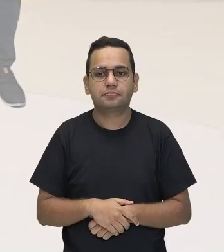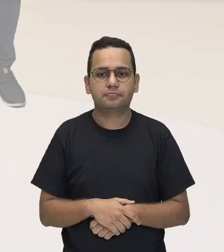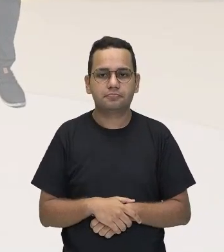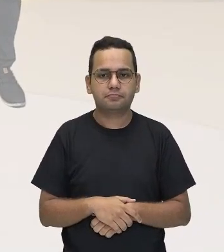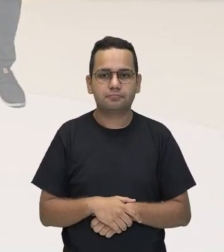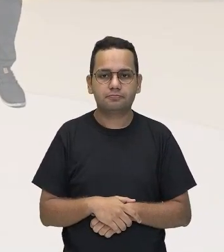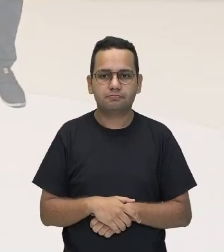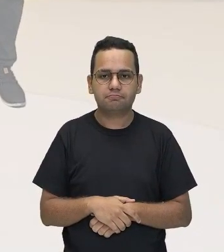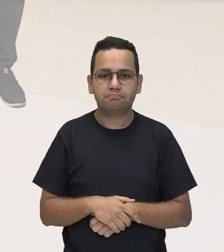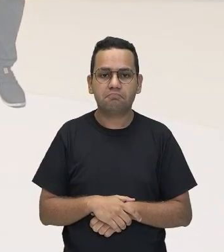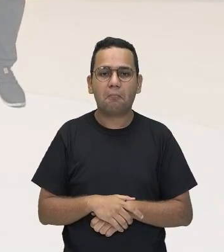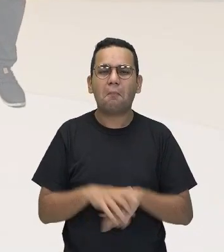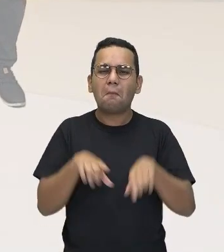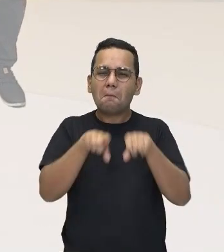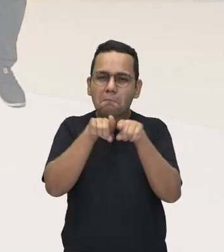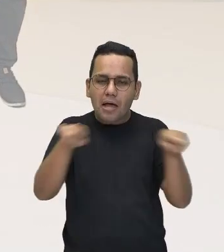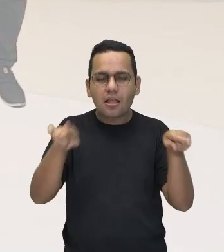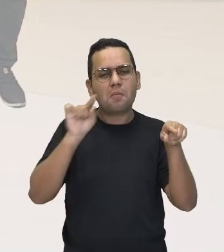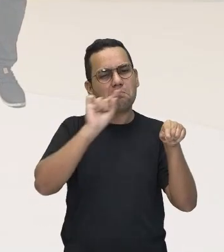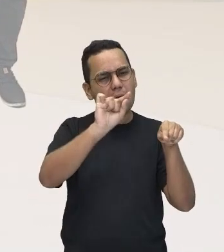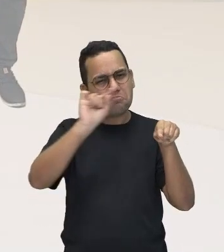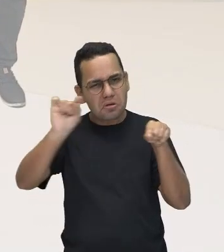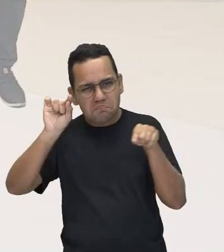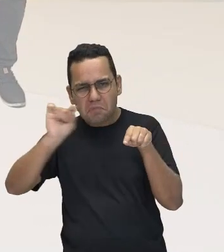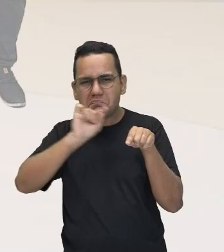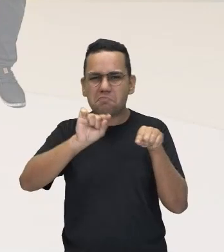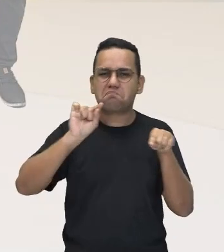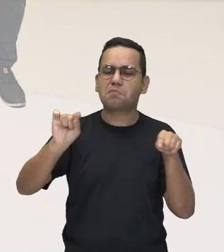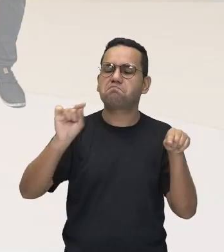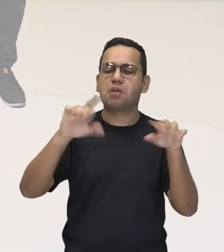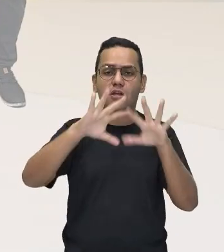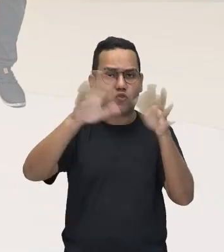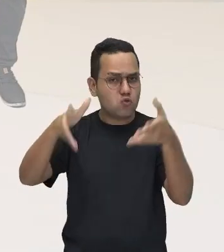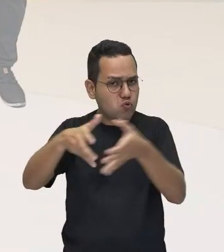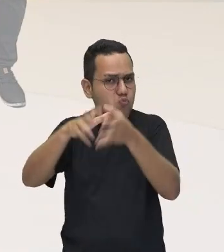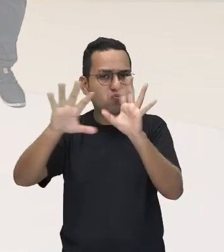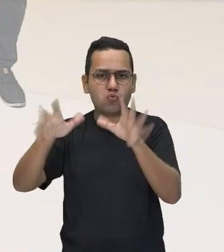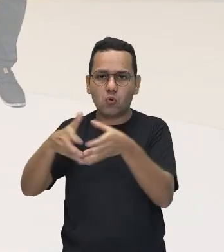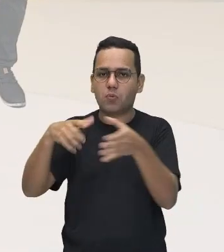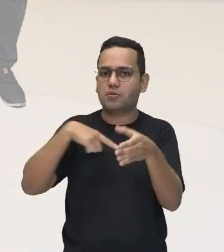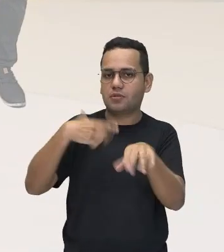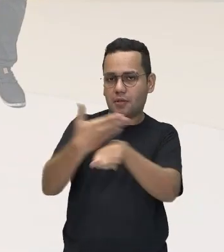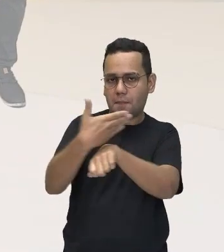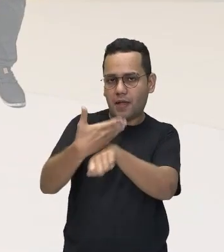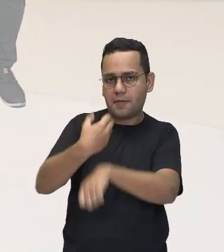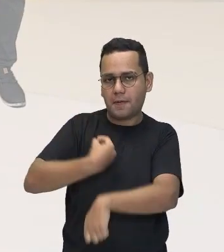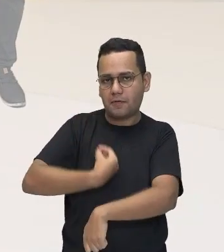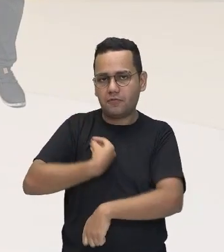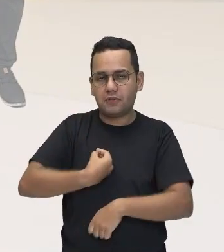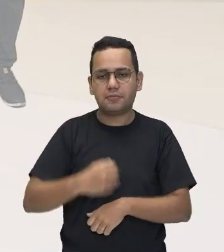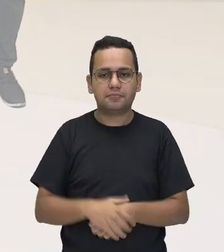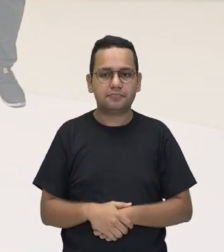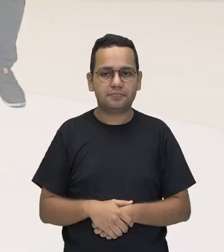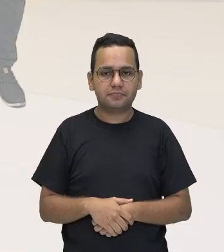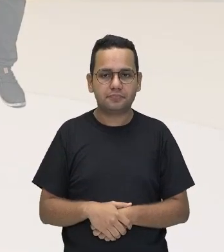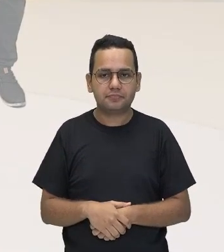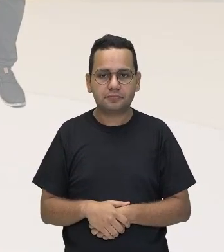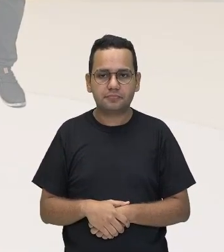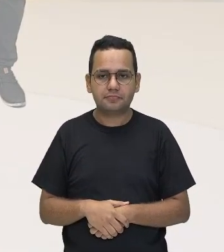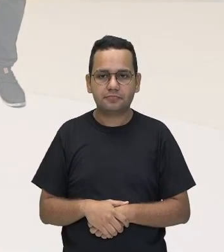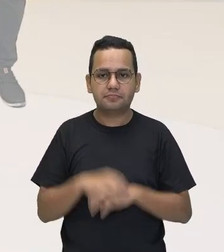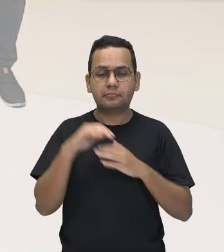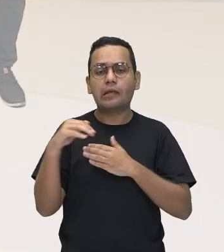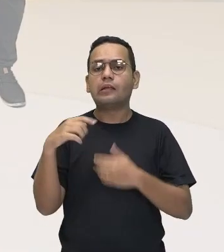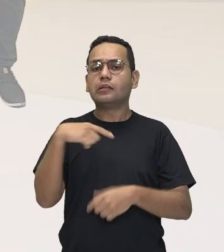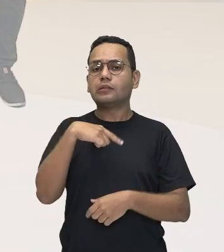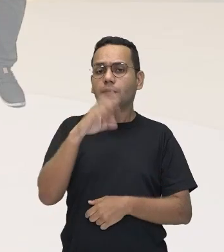uma variedade de povos que ocupam a região da Pan-Amazônia aqui no Brasil e fora também do Brasil,